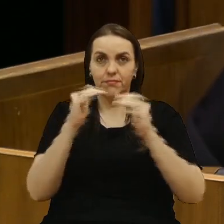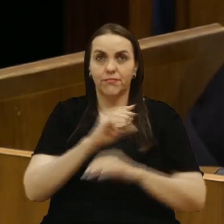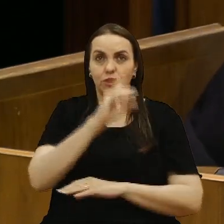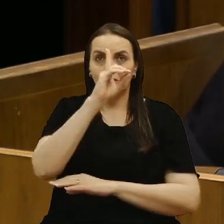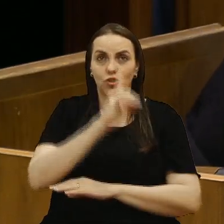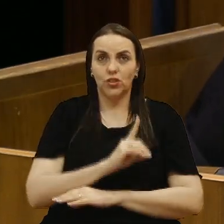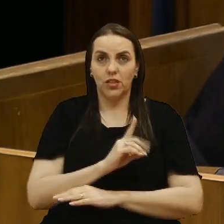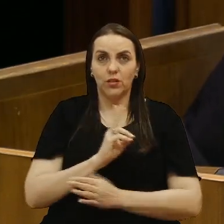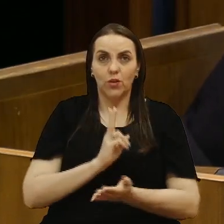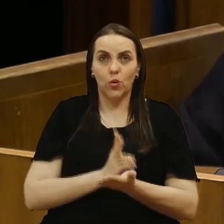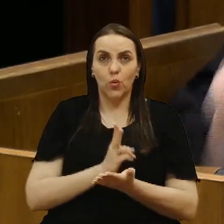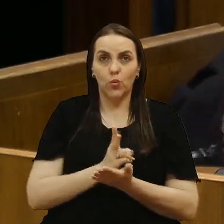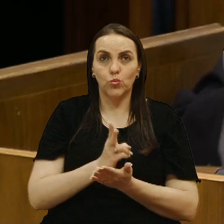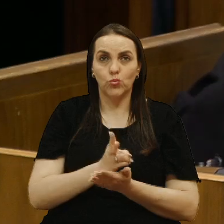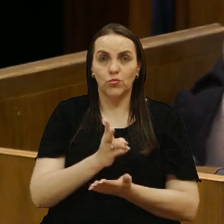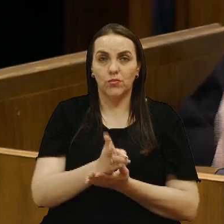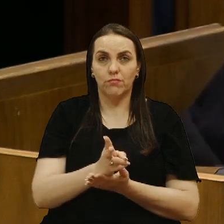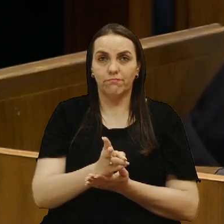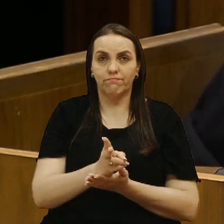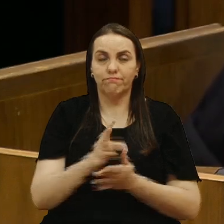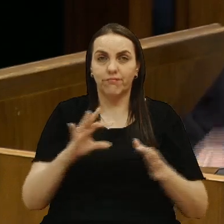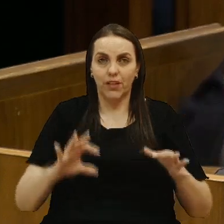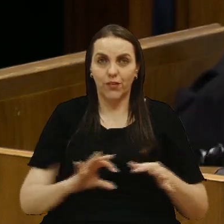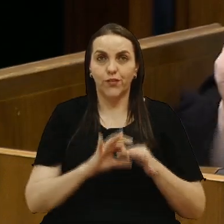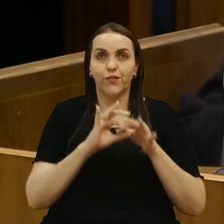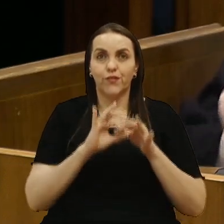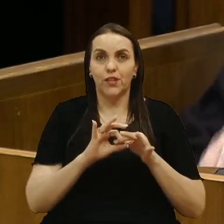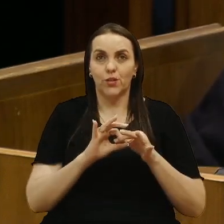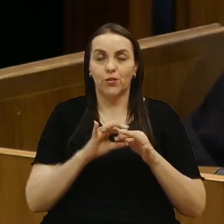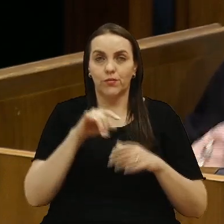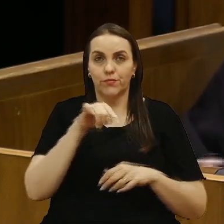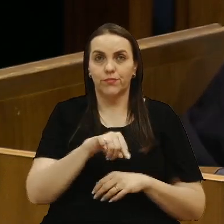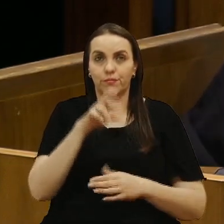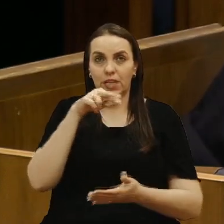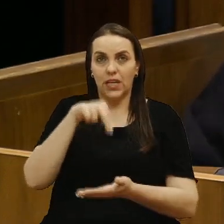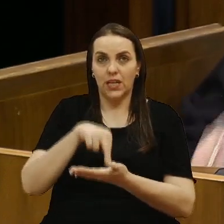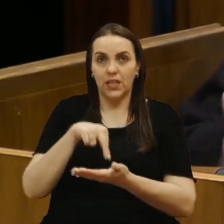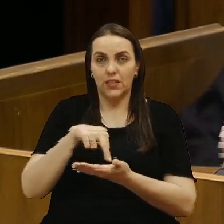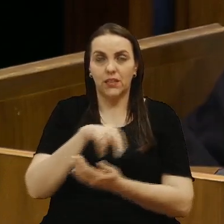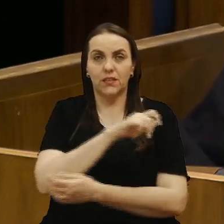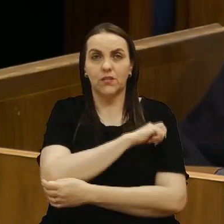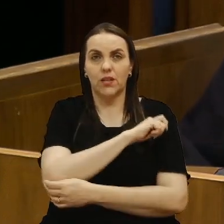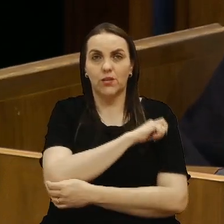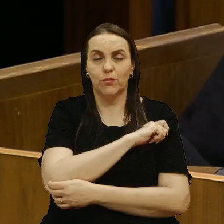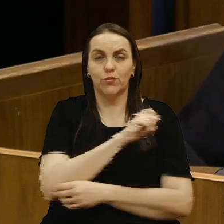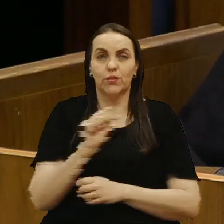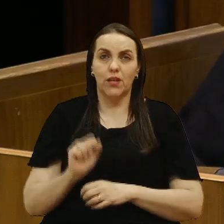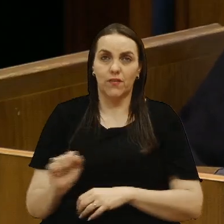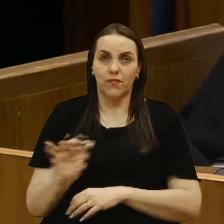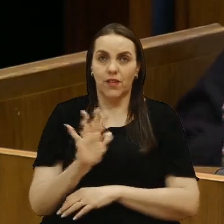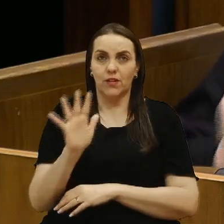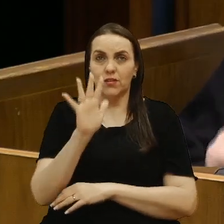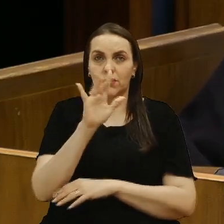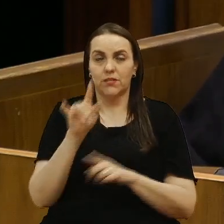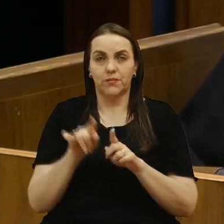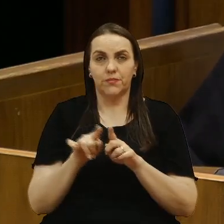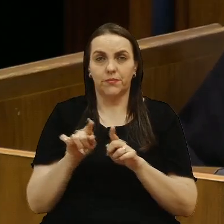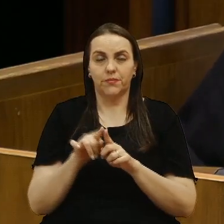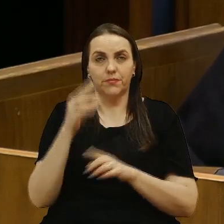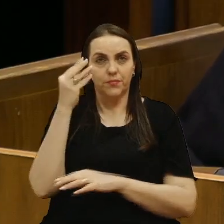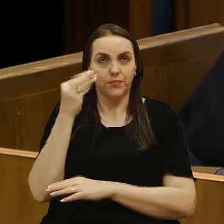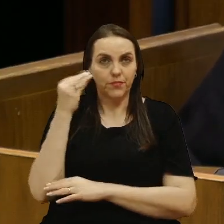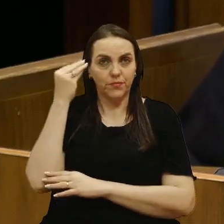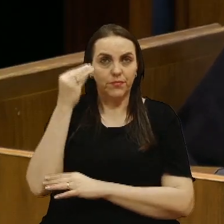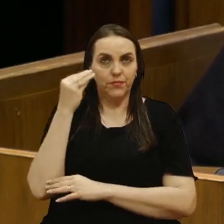à continuidade, a vinculação com a realidade do aluno e a valorização da